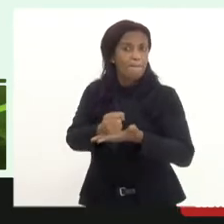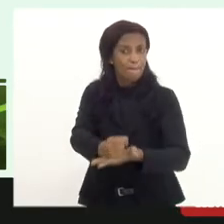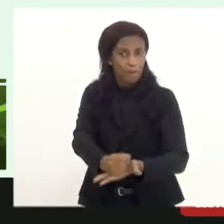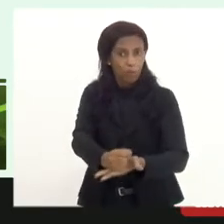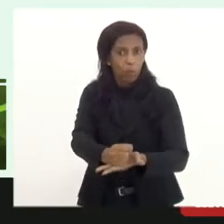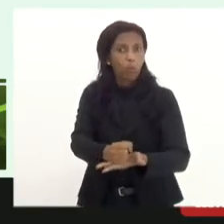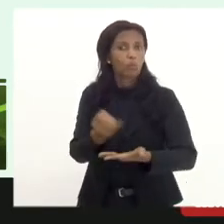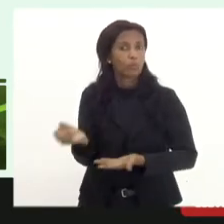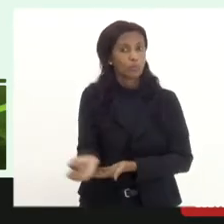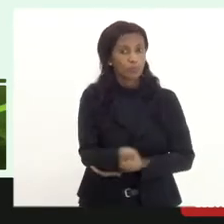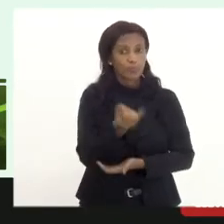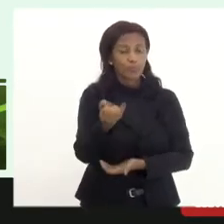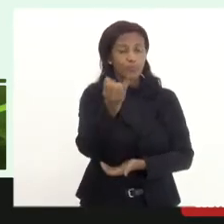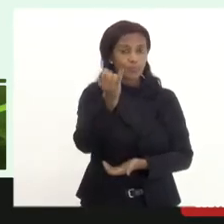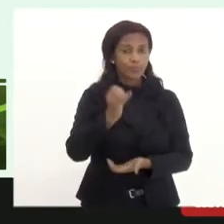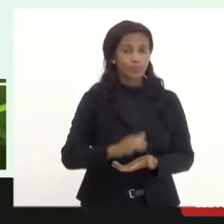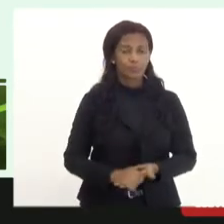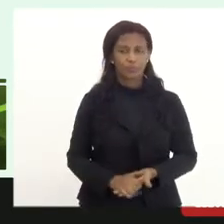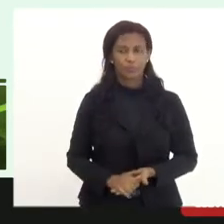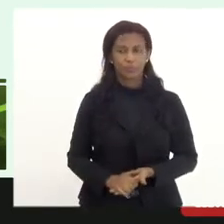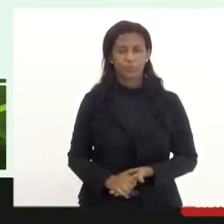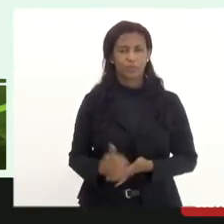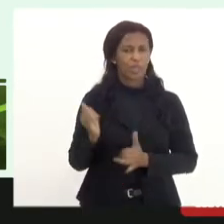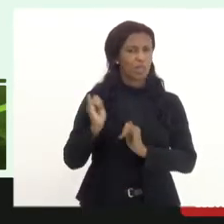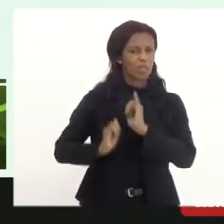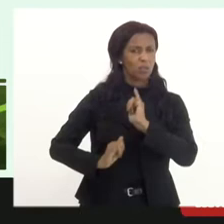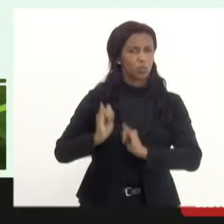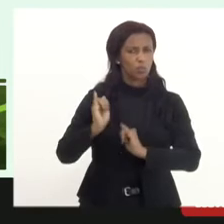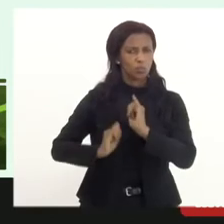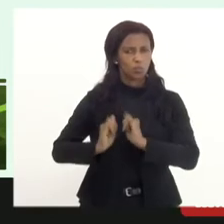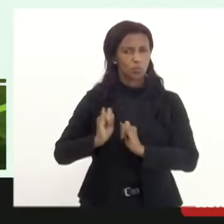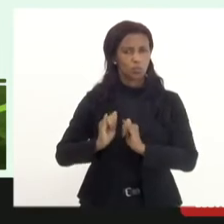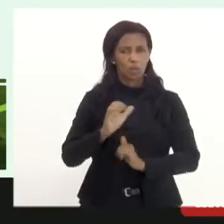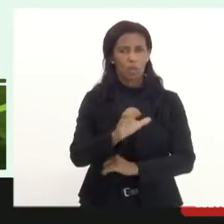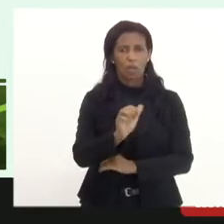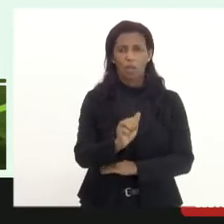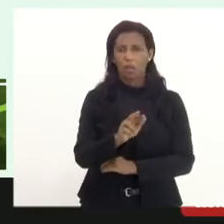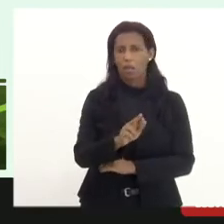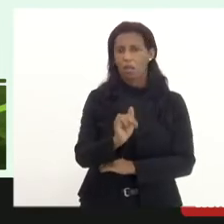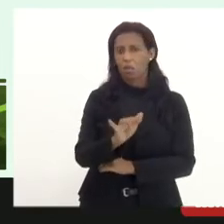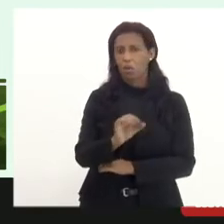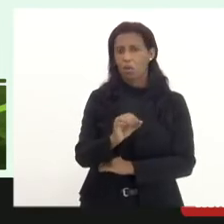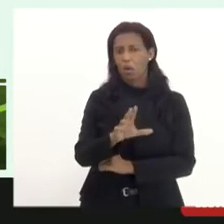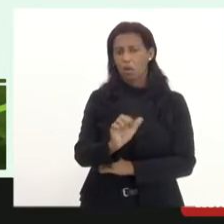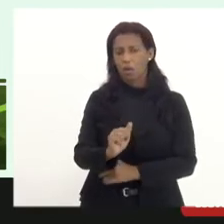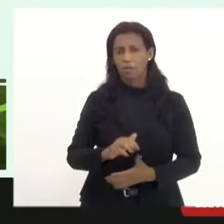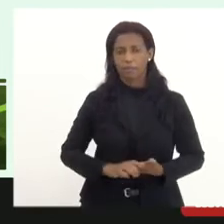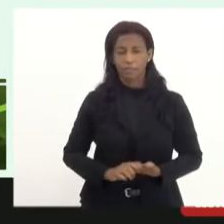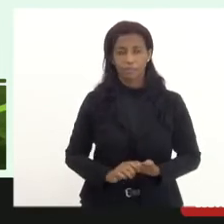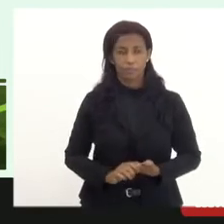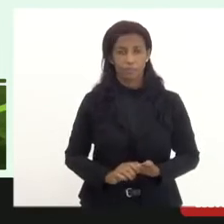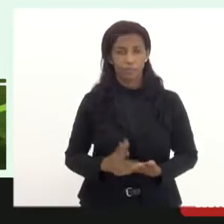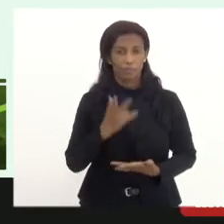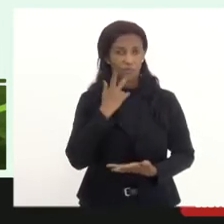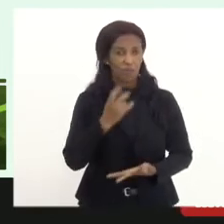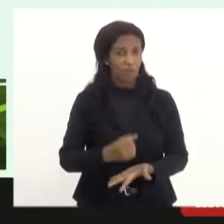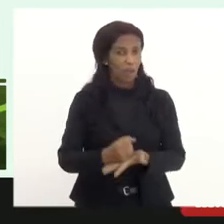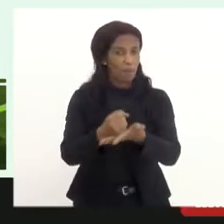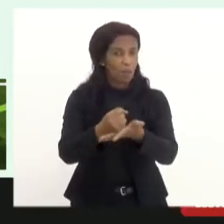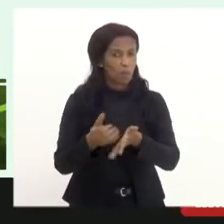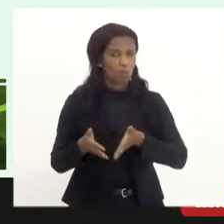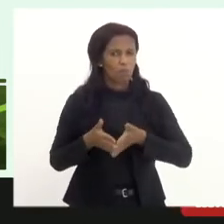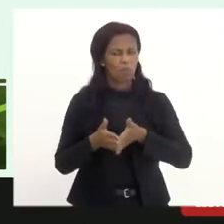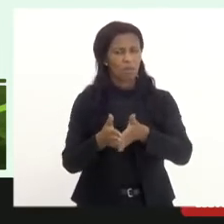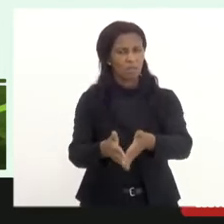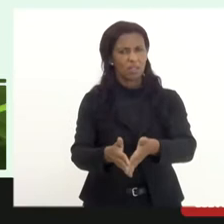significante da indústria carioca. Estamos falando aqui de apoio marítimo,